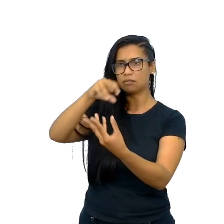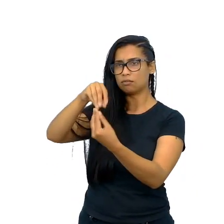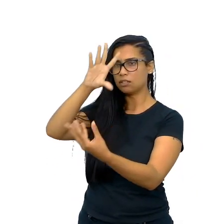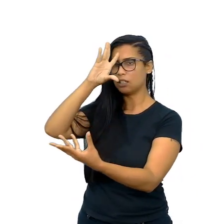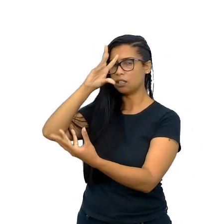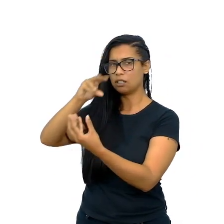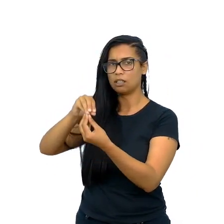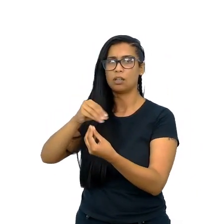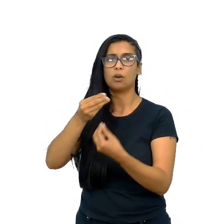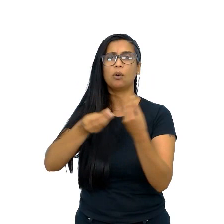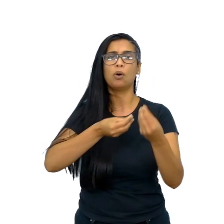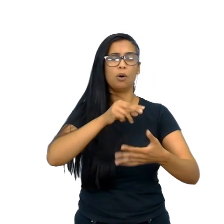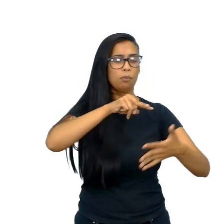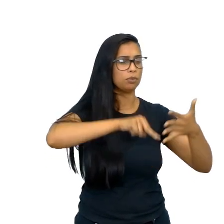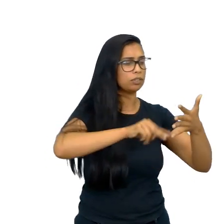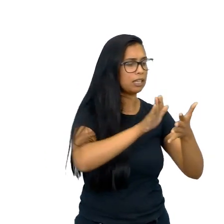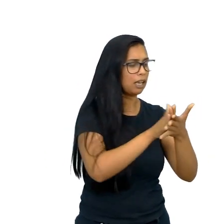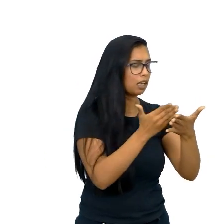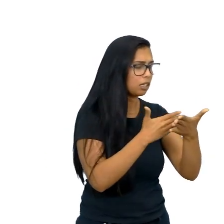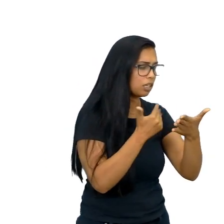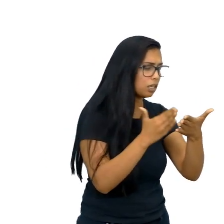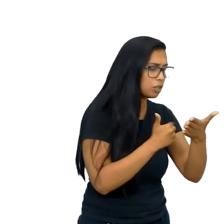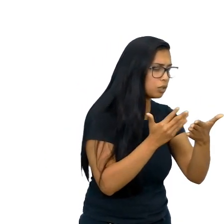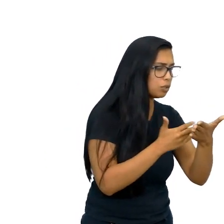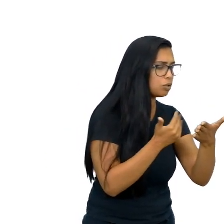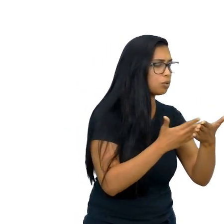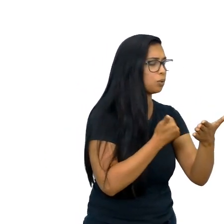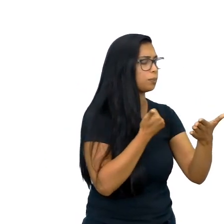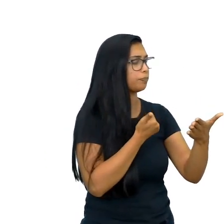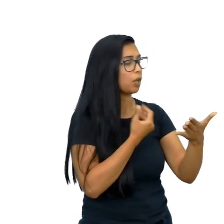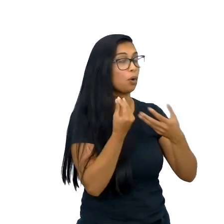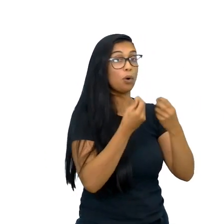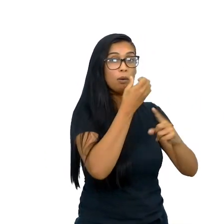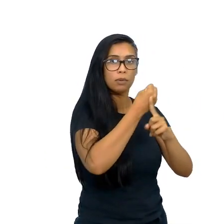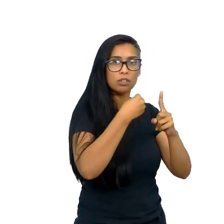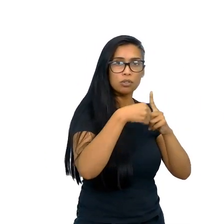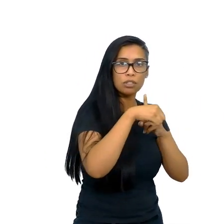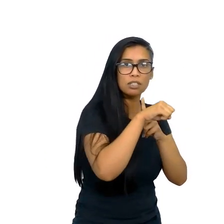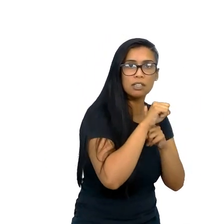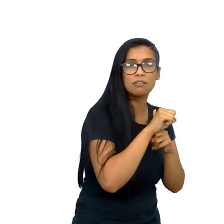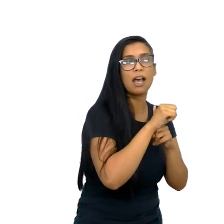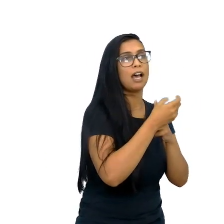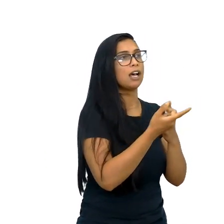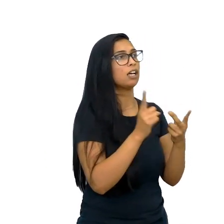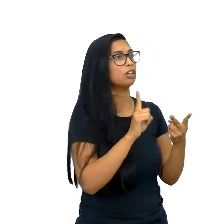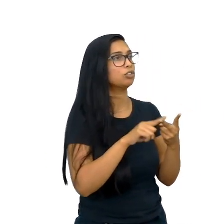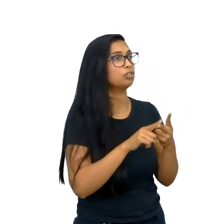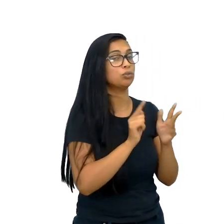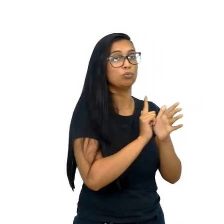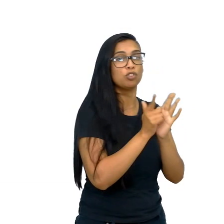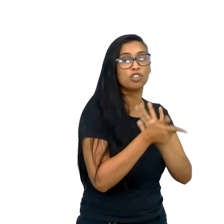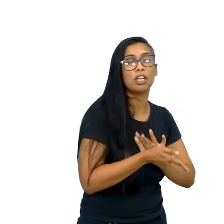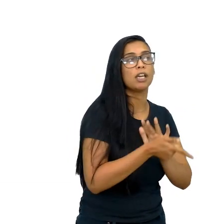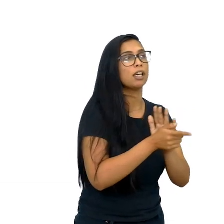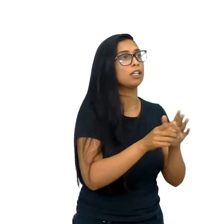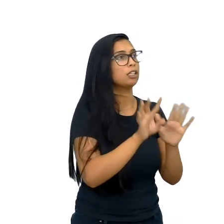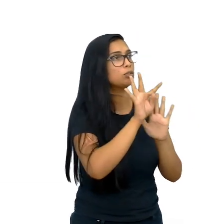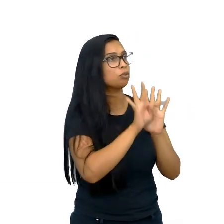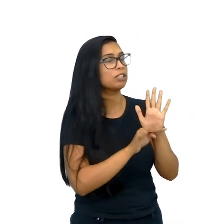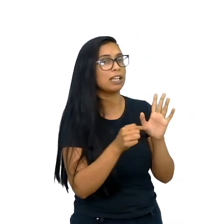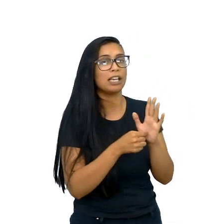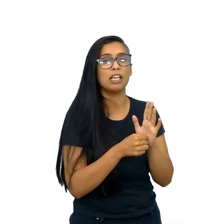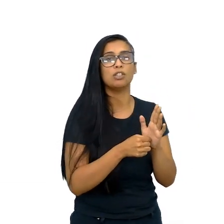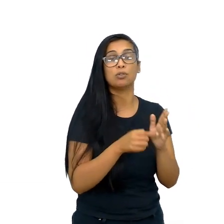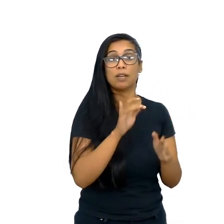está localizado socialmente esse autor, se está e é contemporâneo ou está em outros tempos, em outra época,